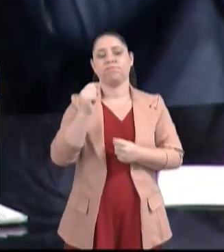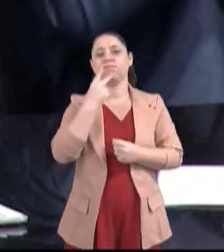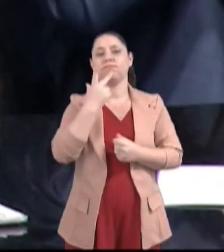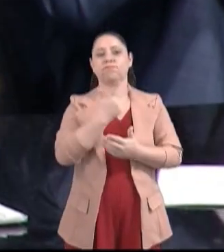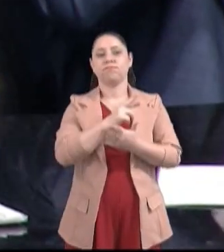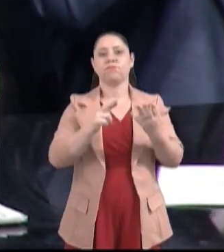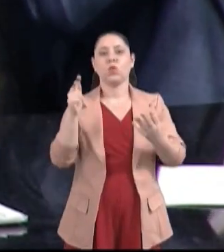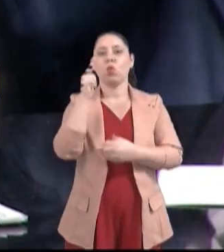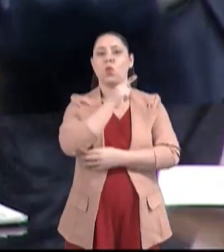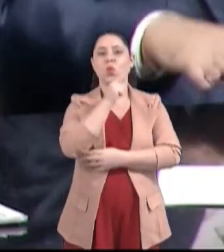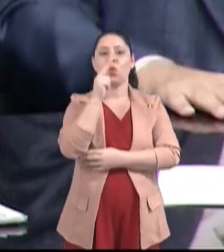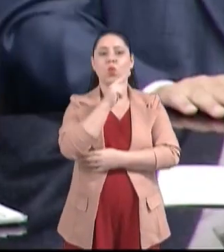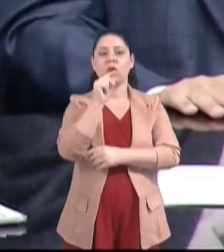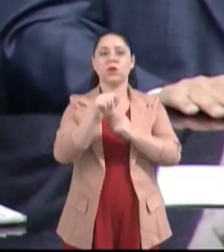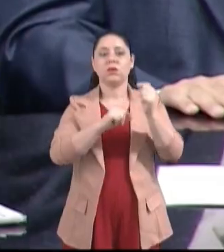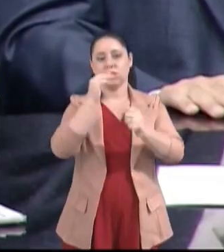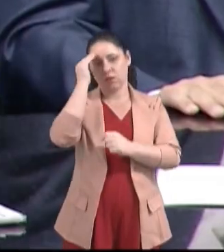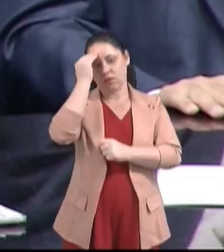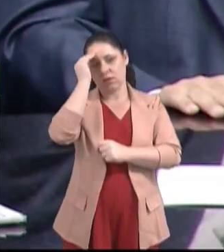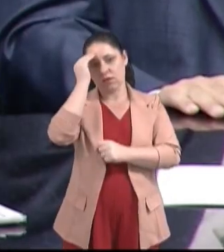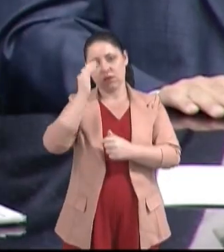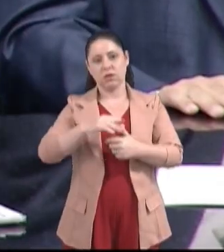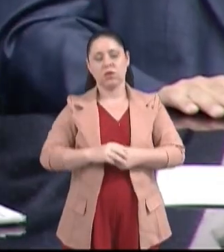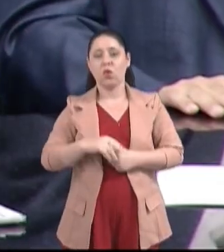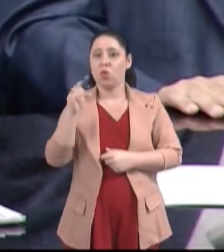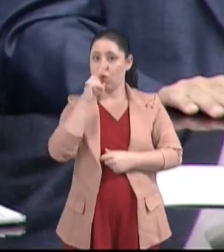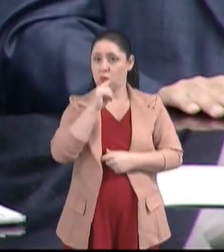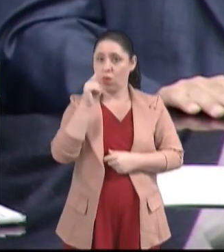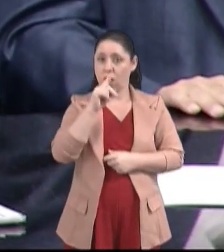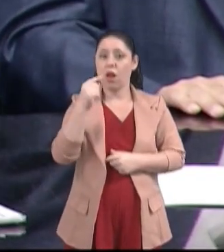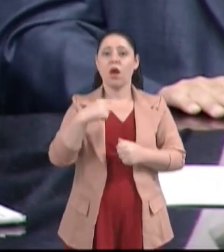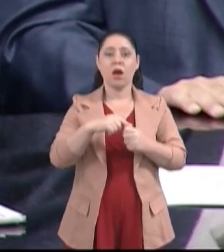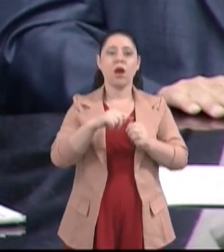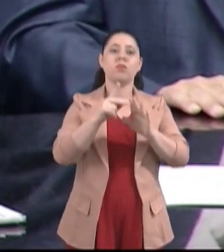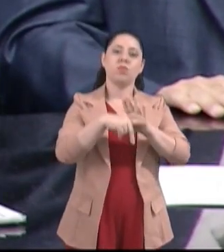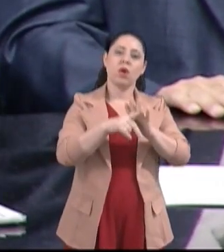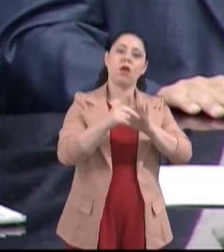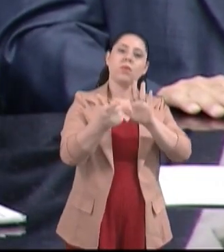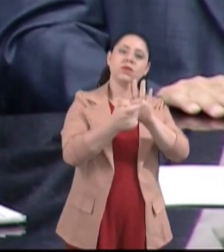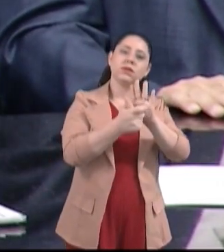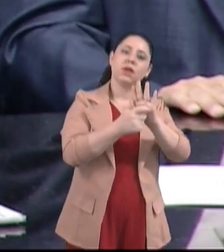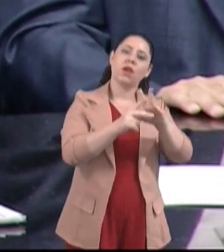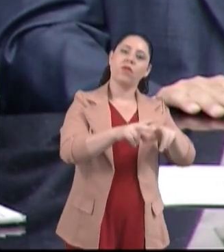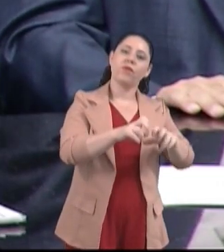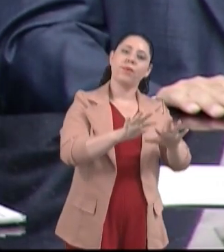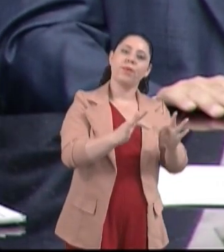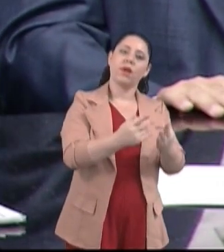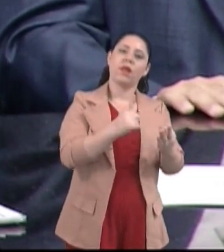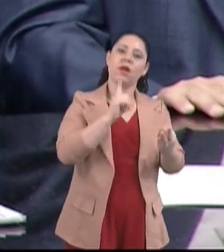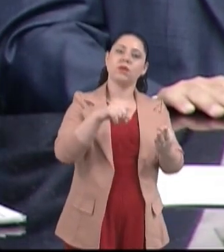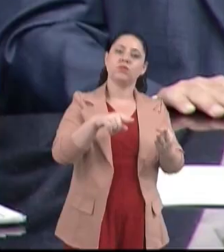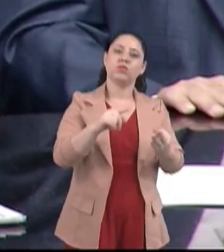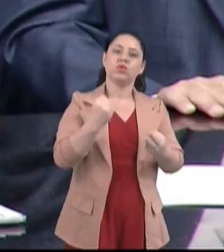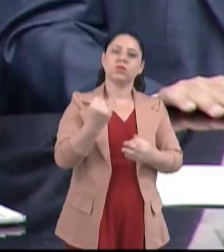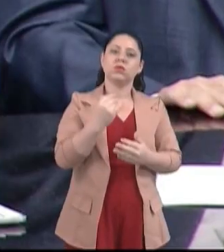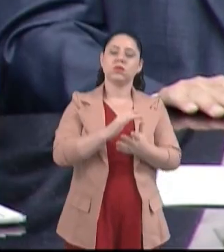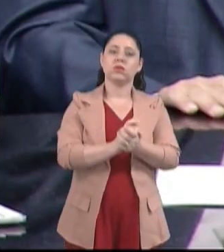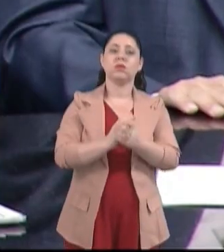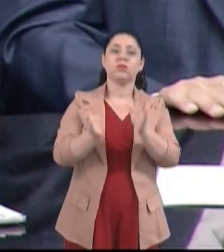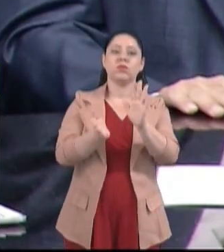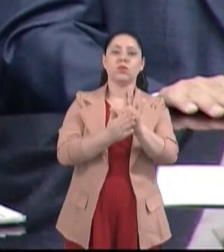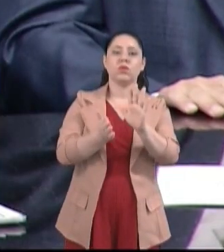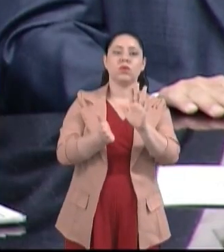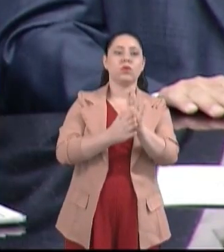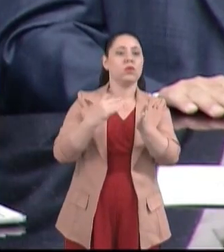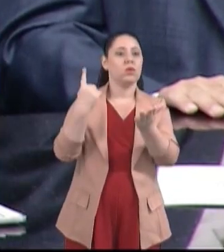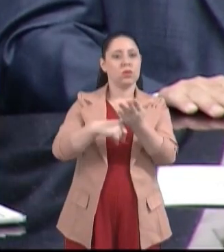o requerimento de urgência de Vossa Excelência, entendemos a urgência do programa de selo da agricultura familiar e propondo já